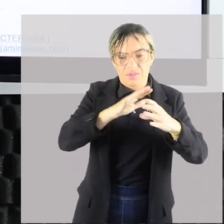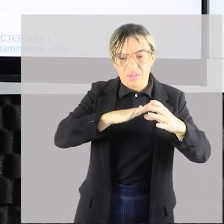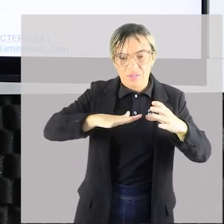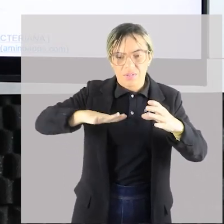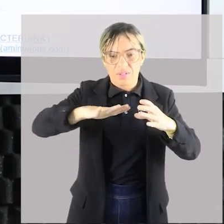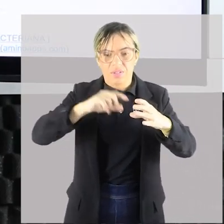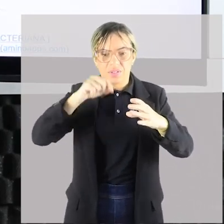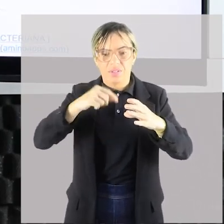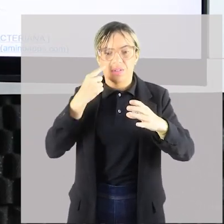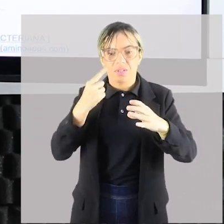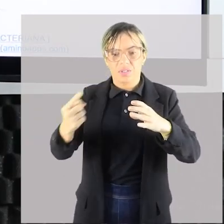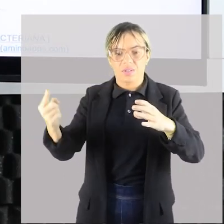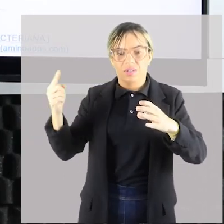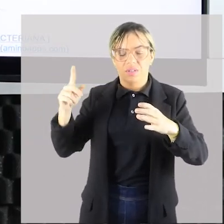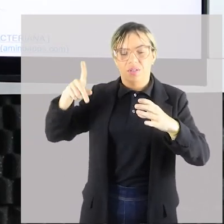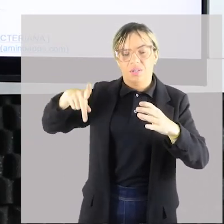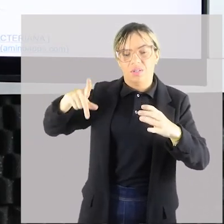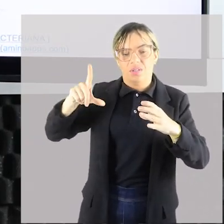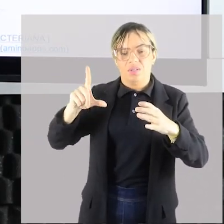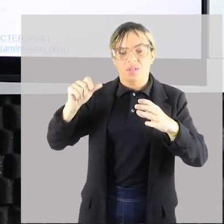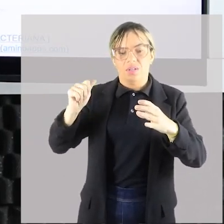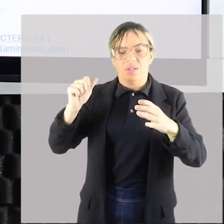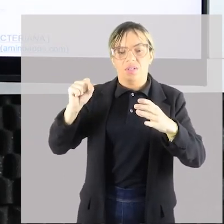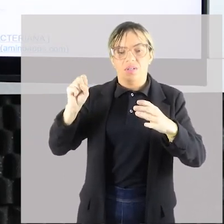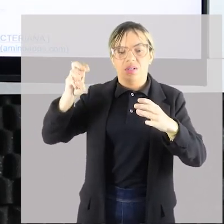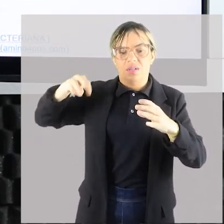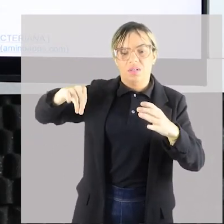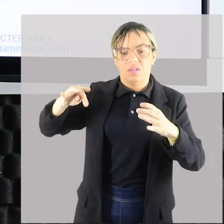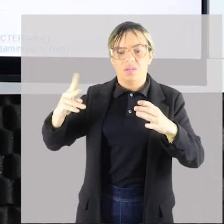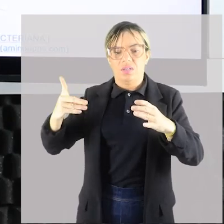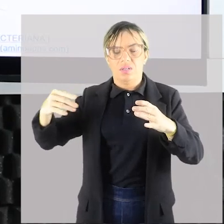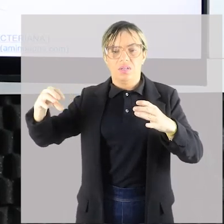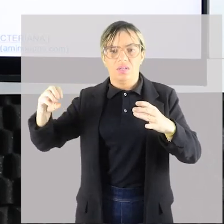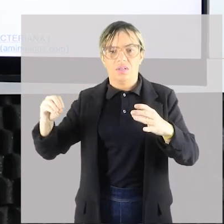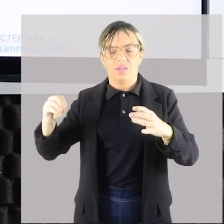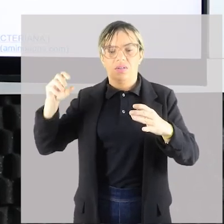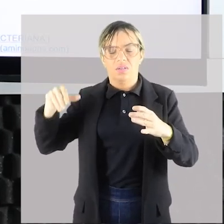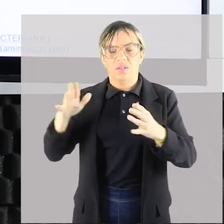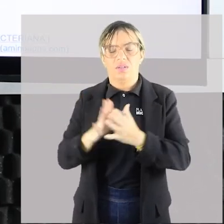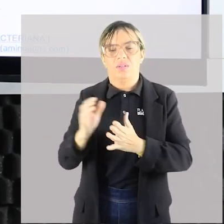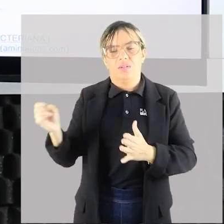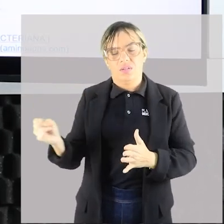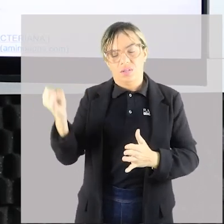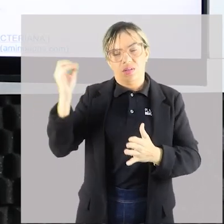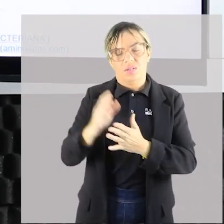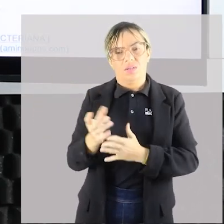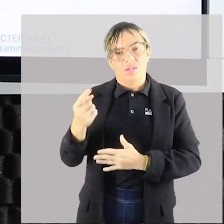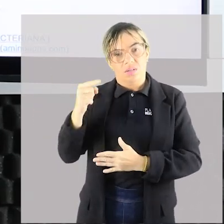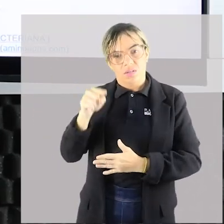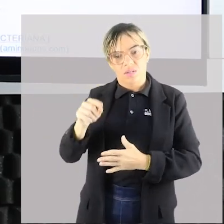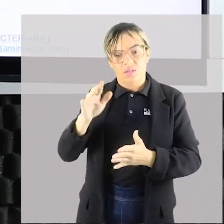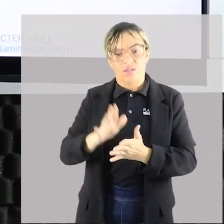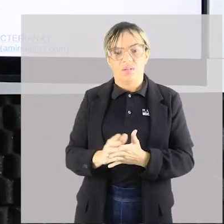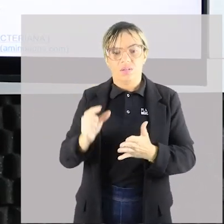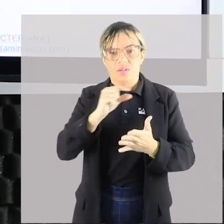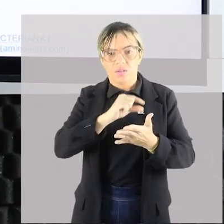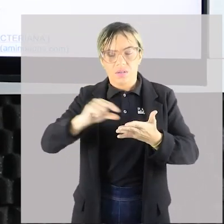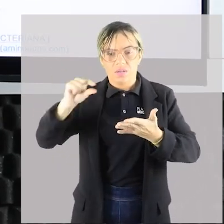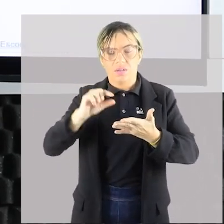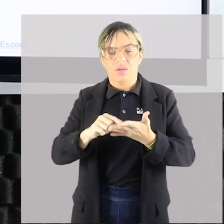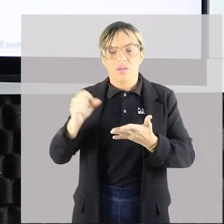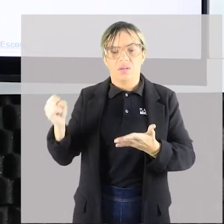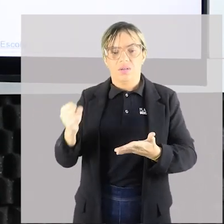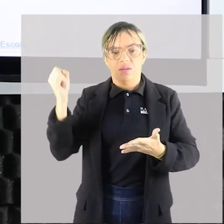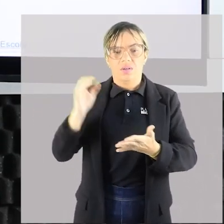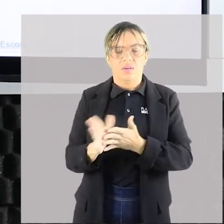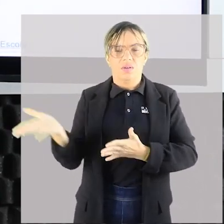a gente vai denominar eles de plasmídio, tá certo? Então isso é muito importante aí para você destacar, tá certo?